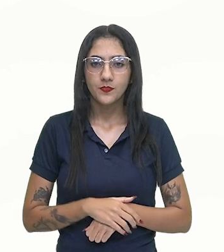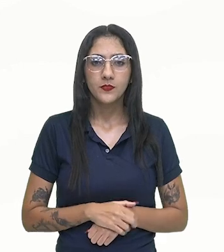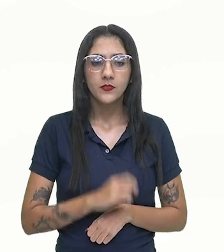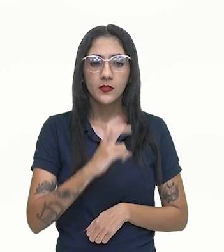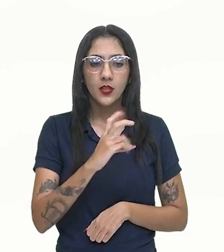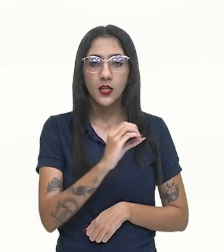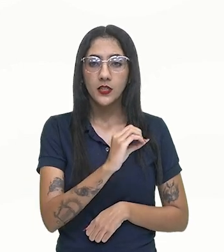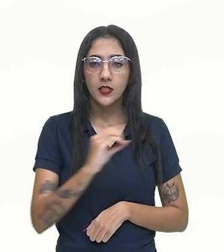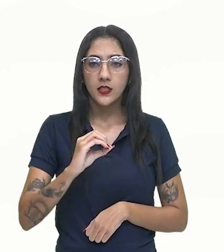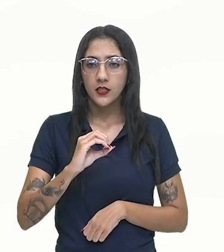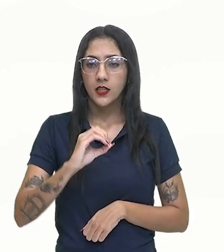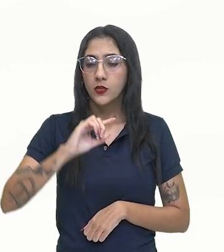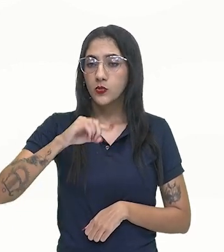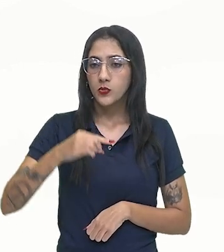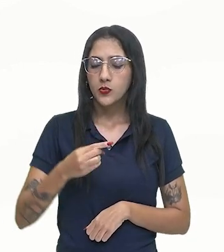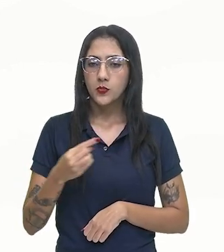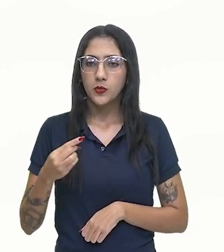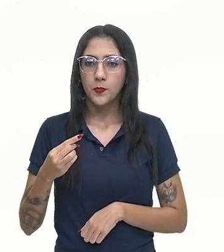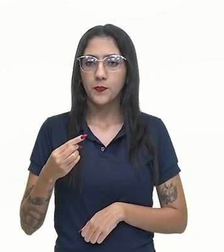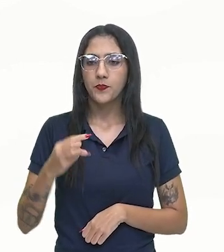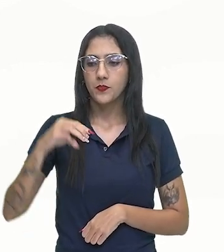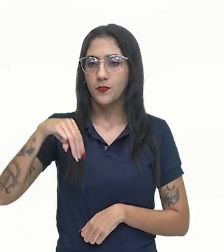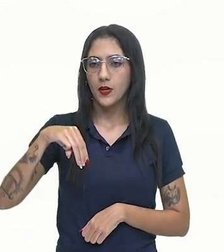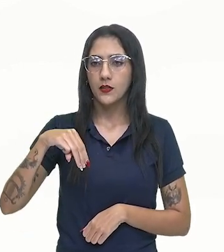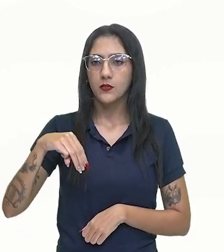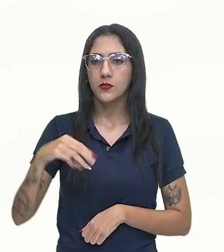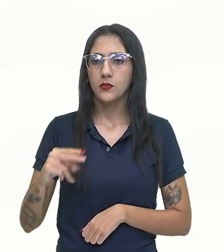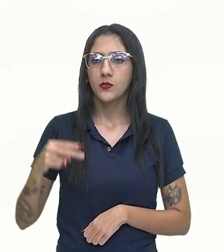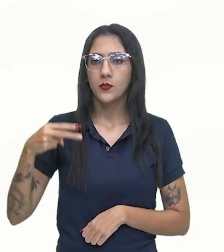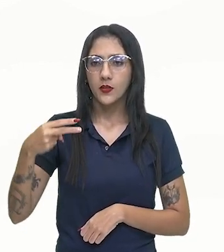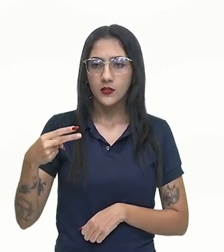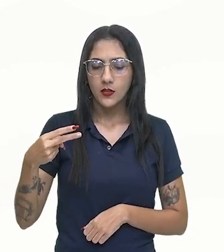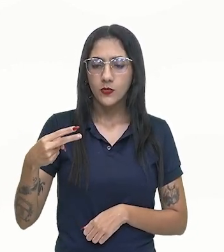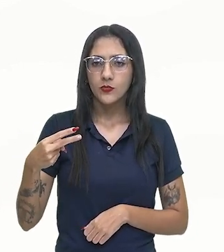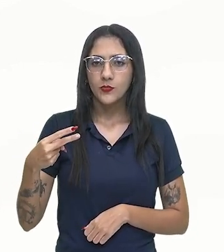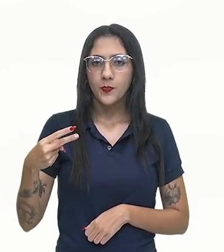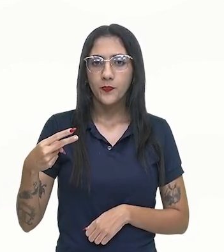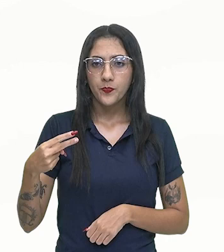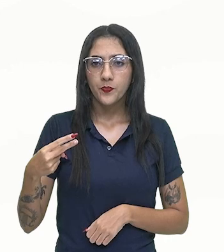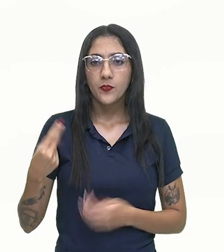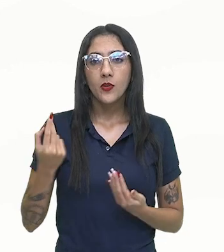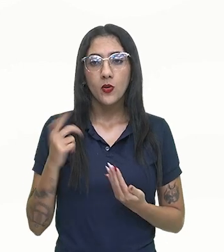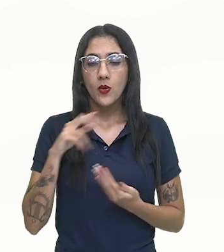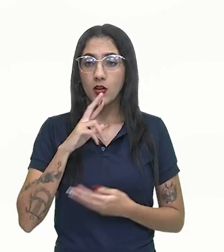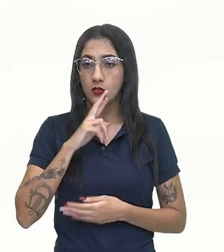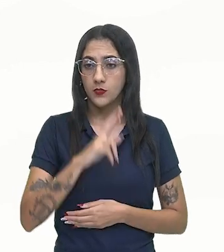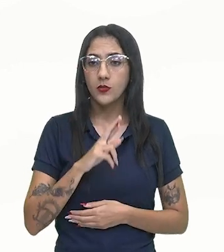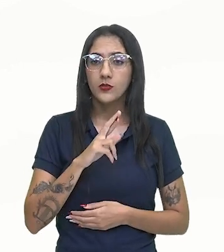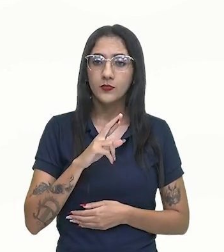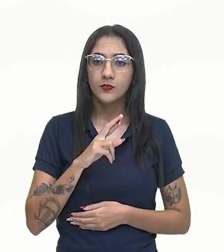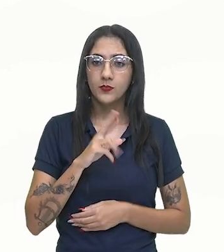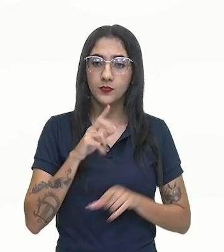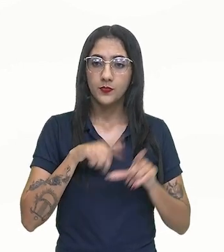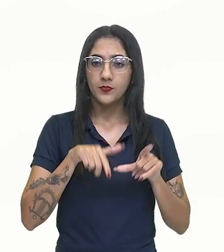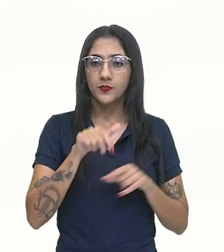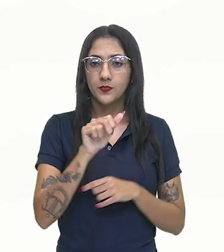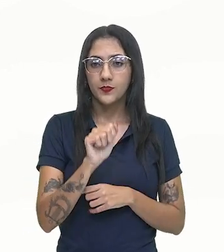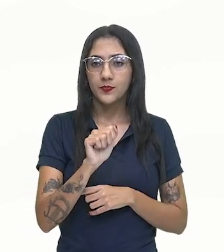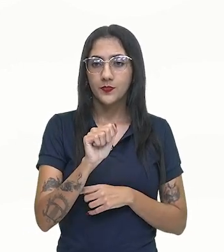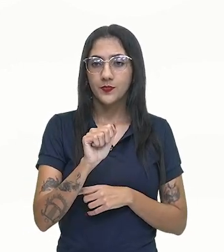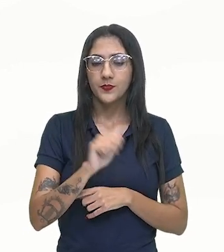500.000 metros quadrados, tá bom? Vai ser, então, o resultado final dessa conversão,